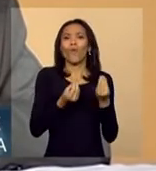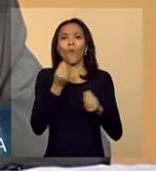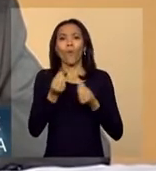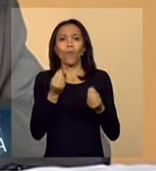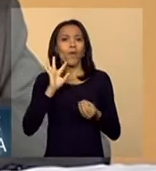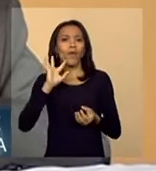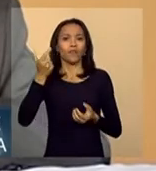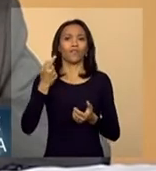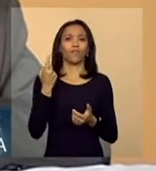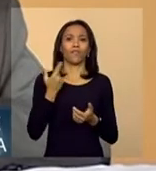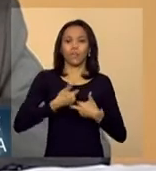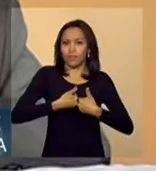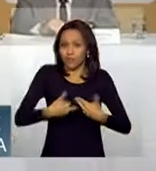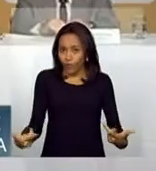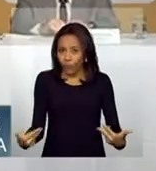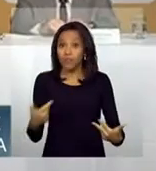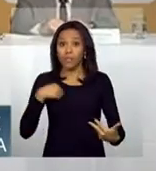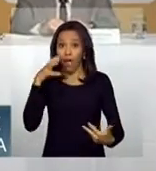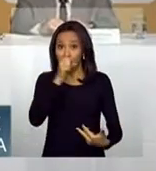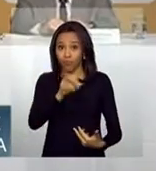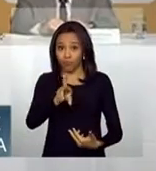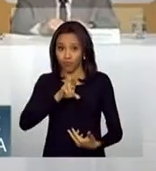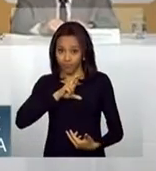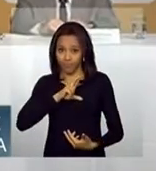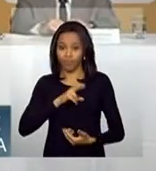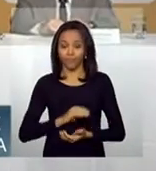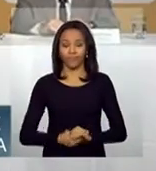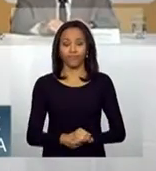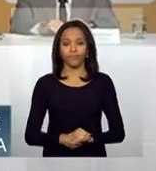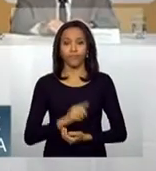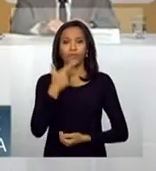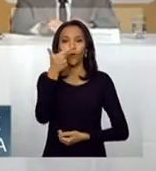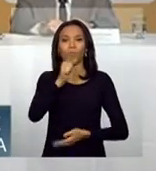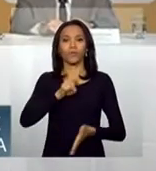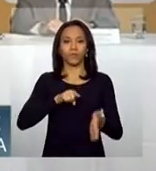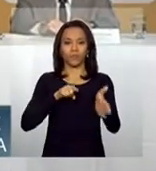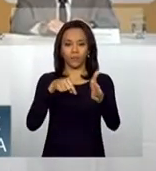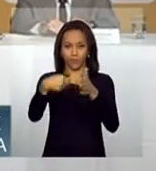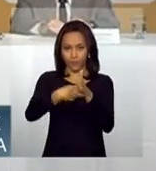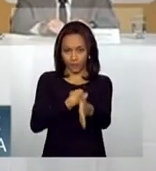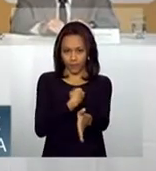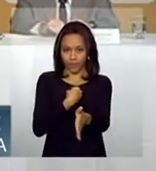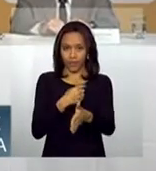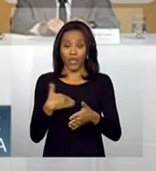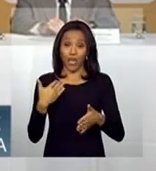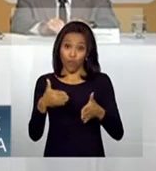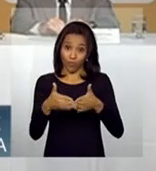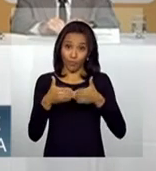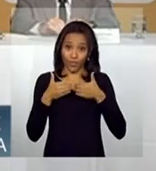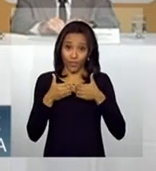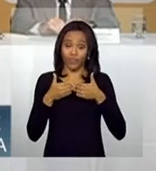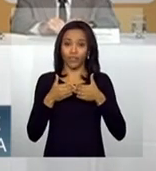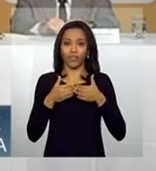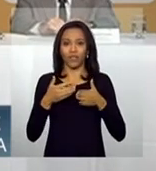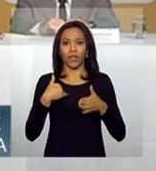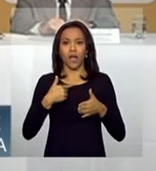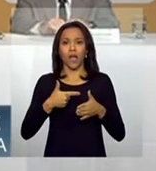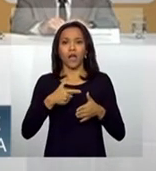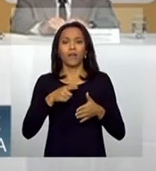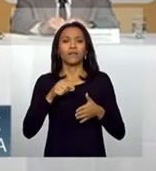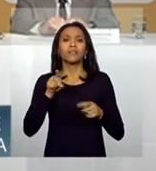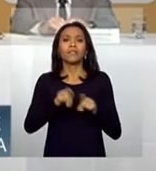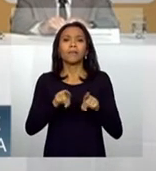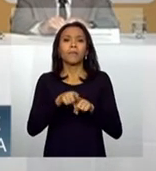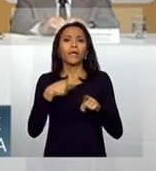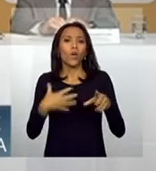para obter um resultado mais rápido. Próxima pergunta. Eu vou pedir licença antes da próxima pergunta e complementar